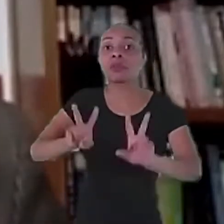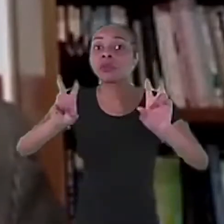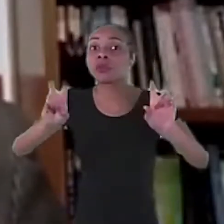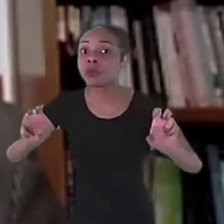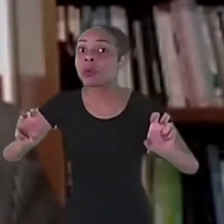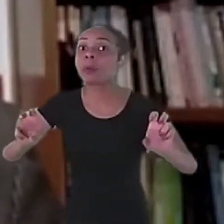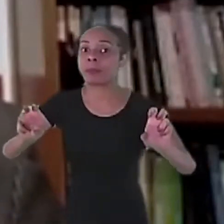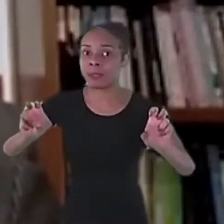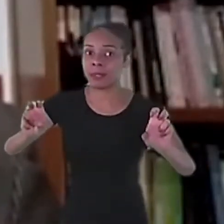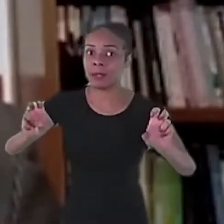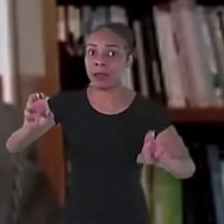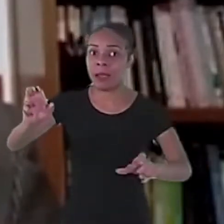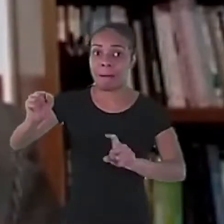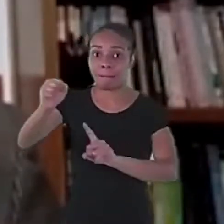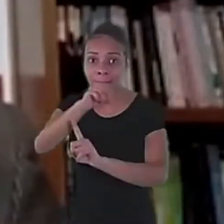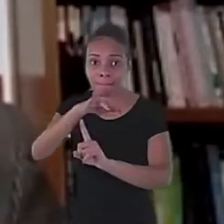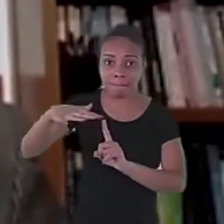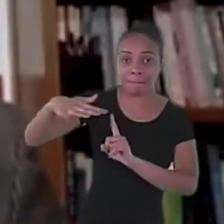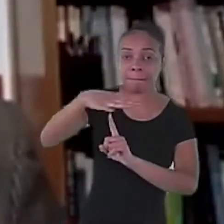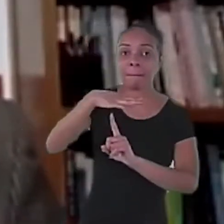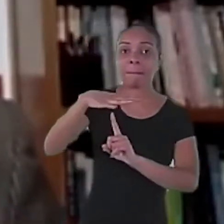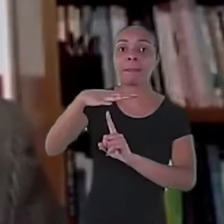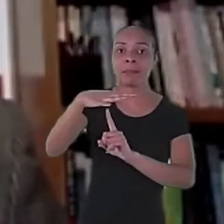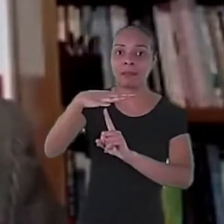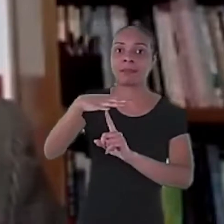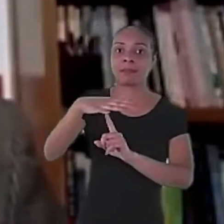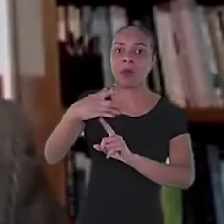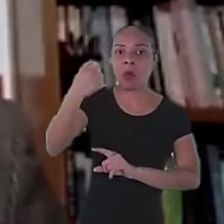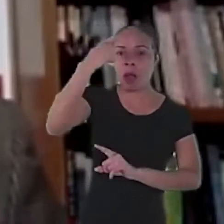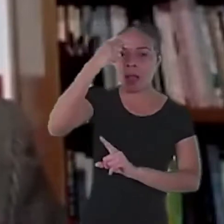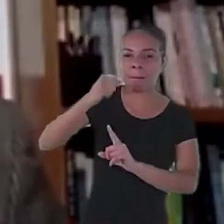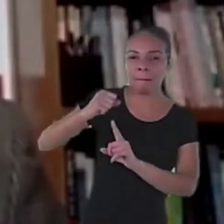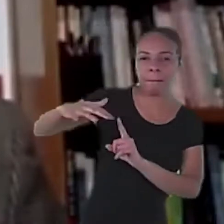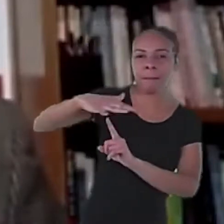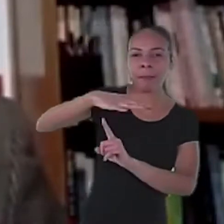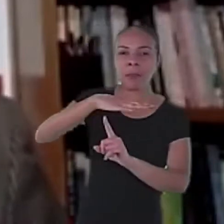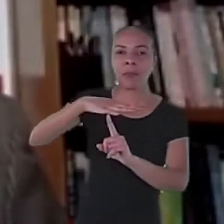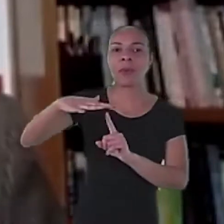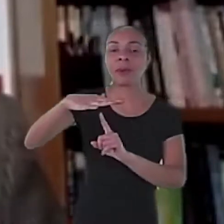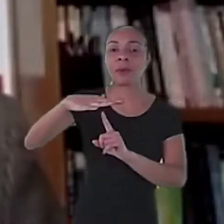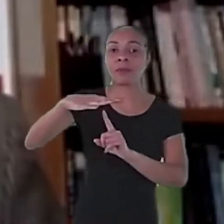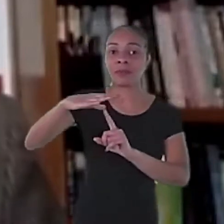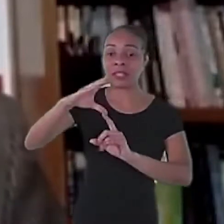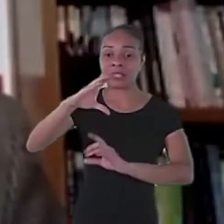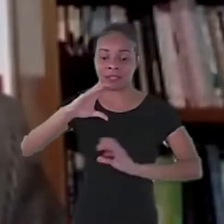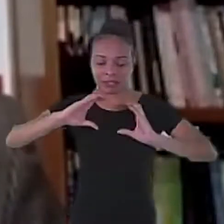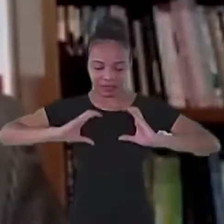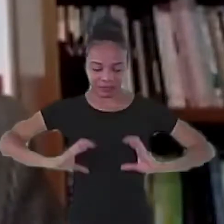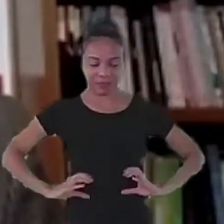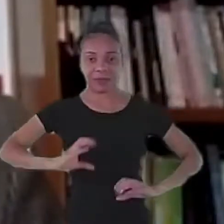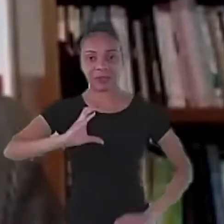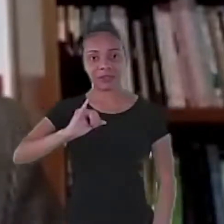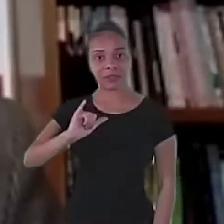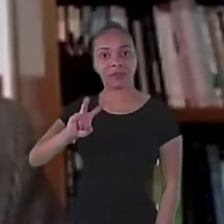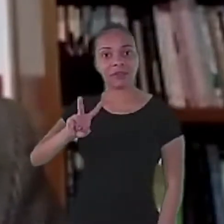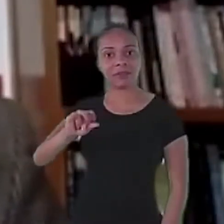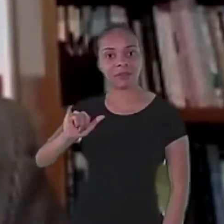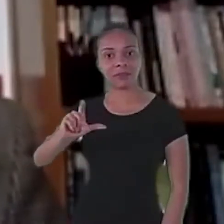A moral sexual civilizada existe ainda hoje nas